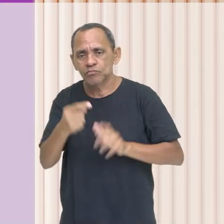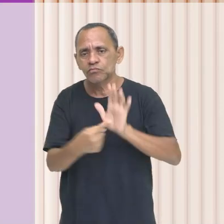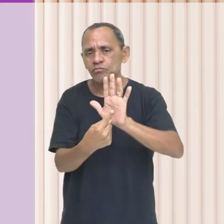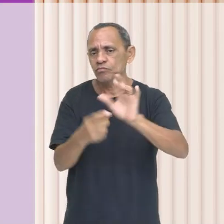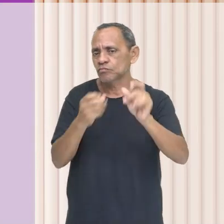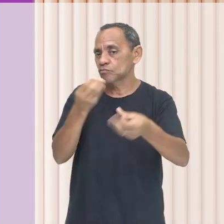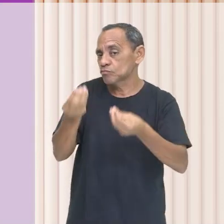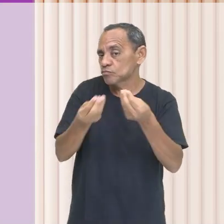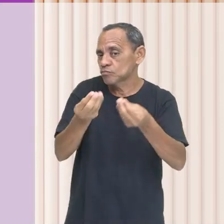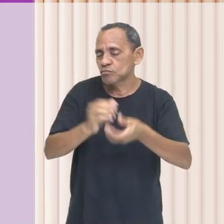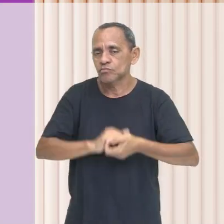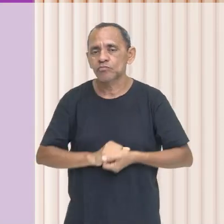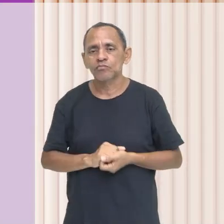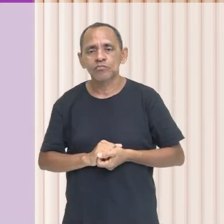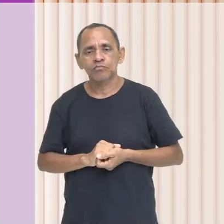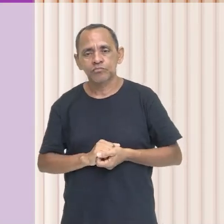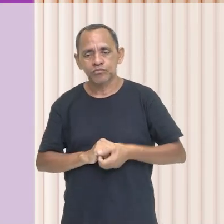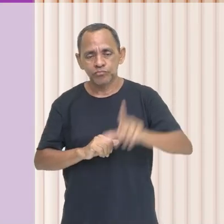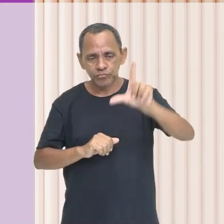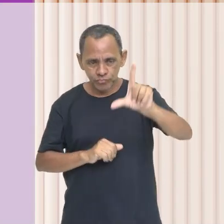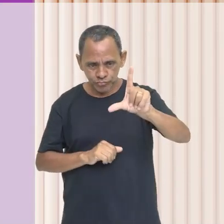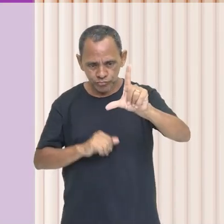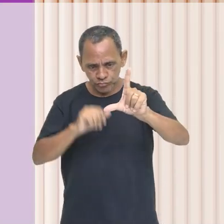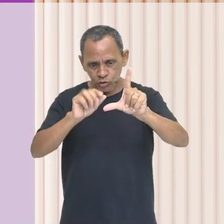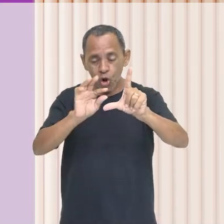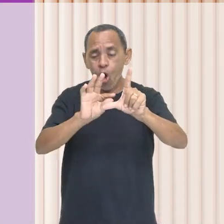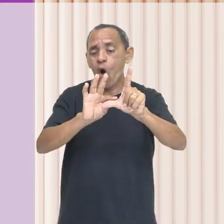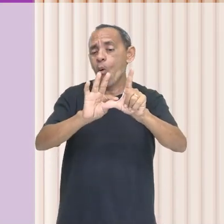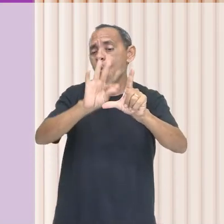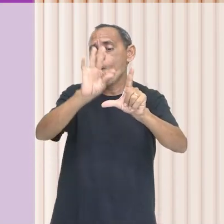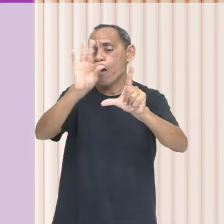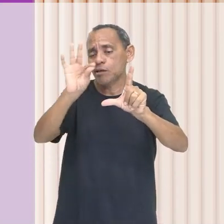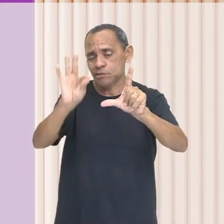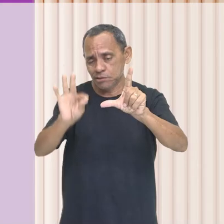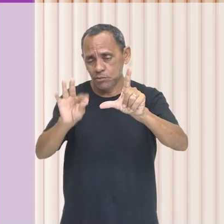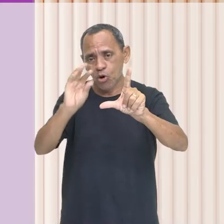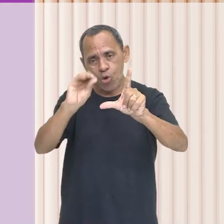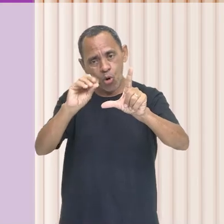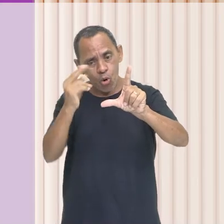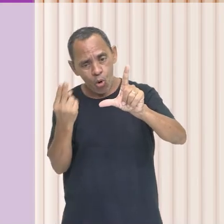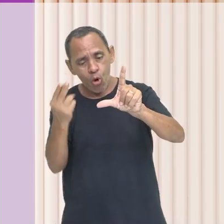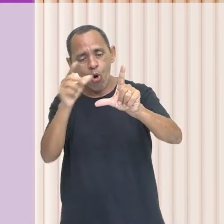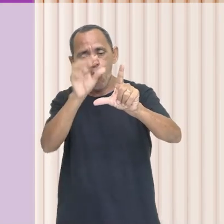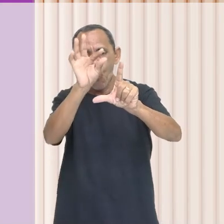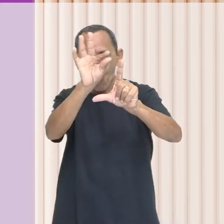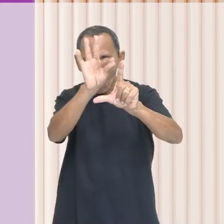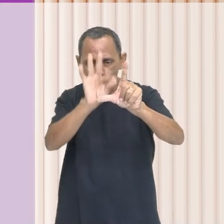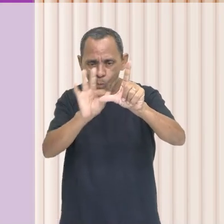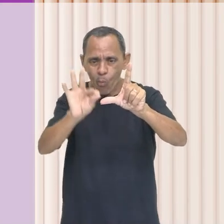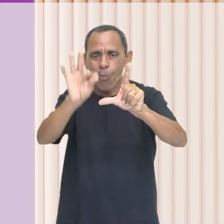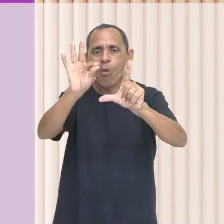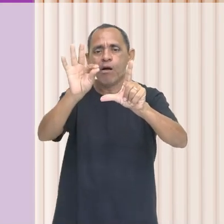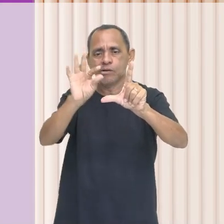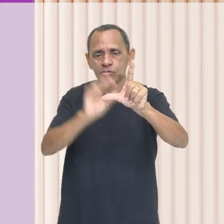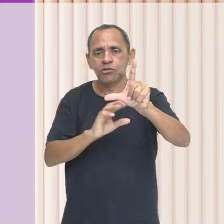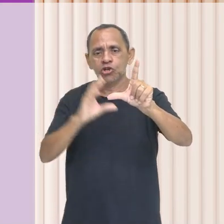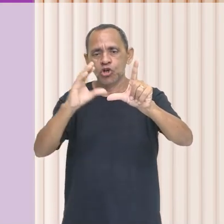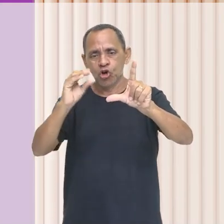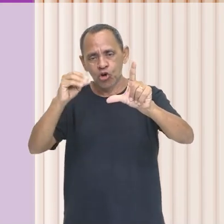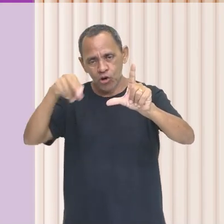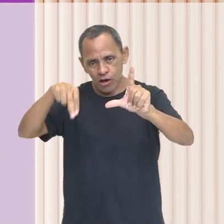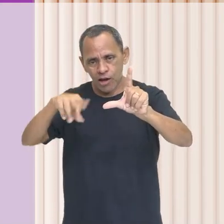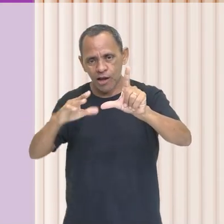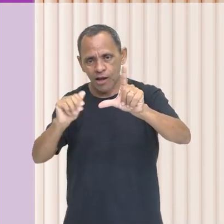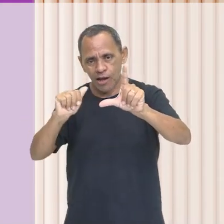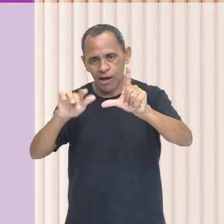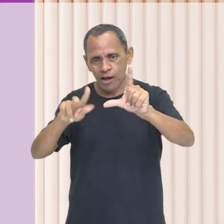terá concavidade ou para cima ou para baixo. Lembrando, concavidade é a abertura da parábola, certo? Então, vai ser máximo ou vai